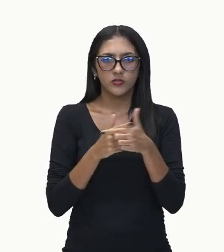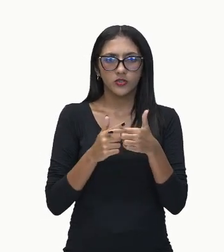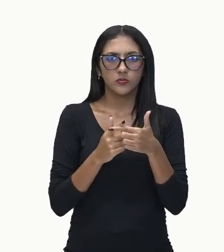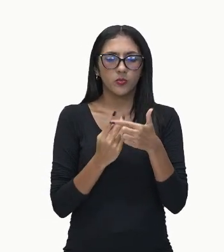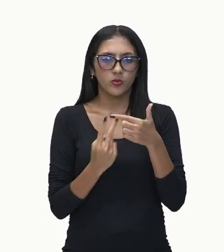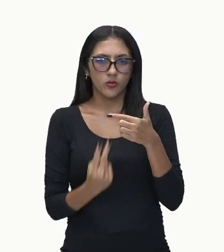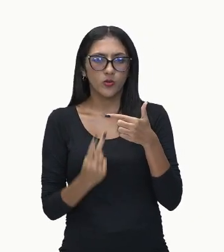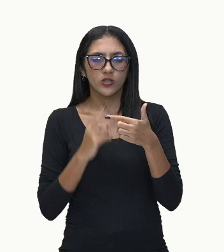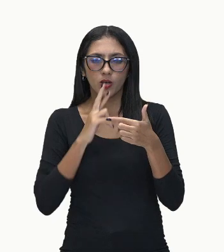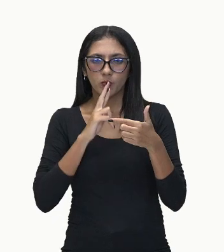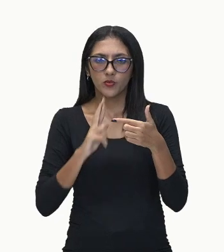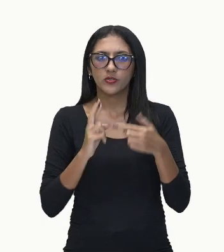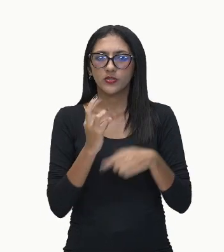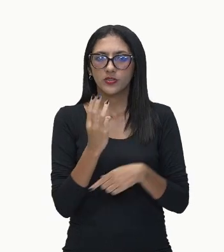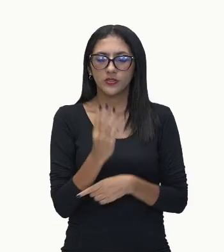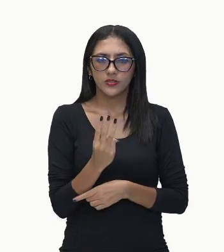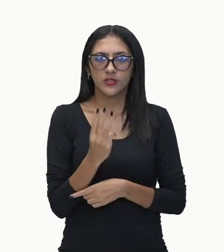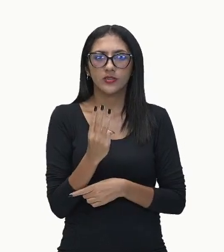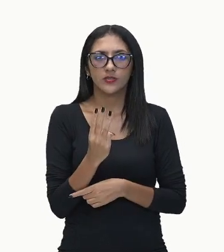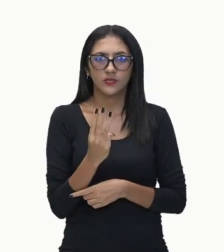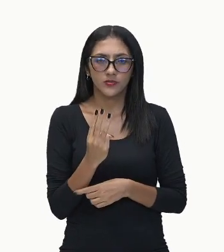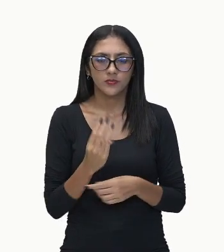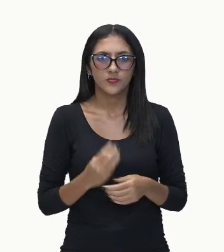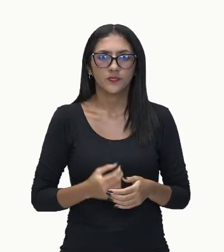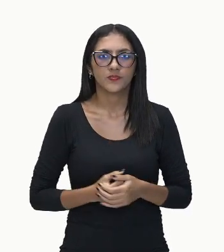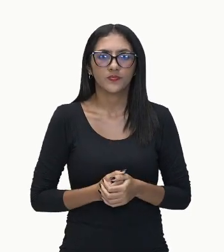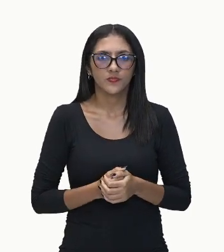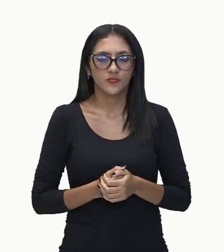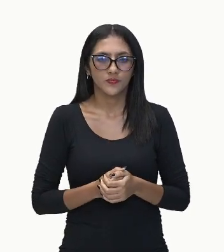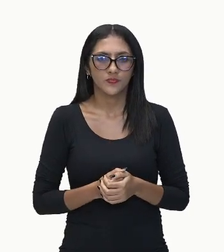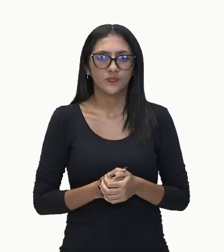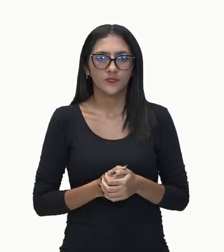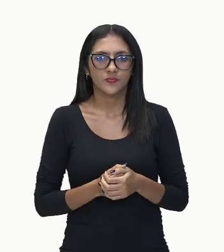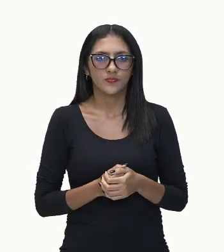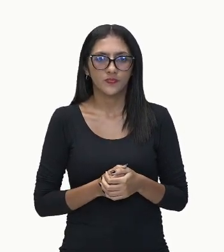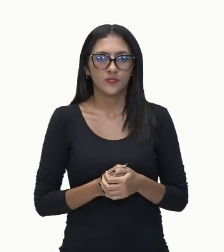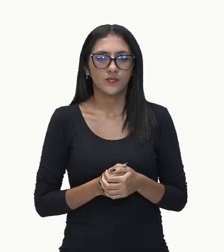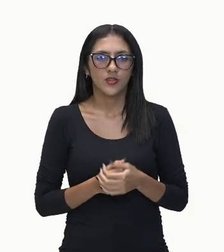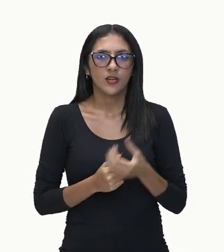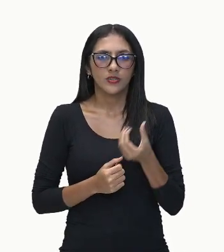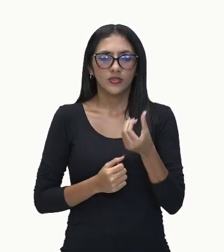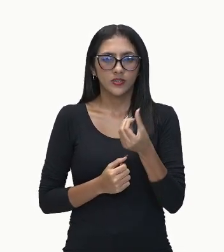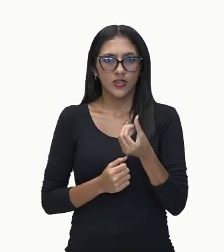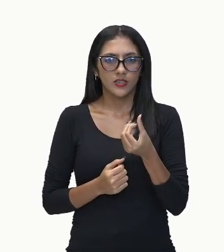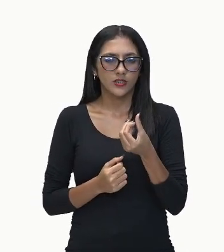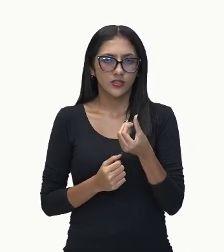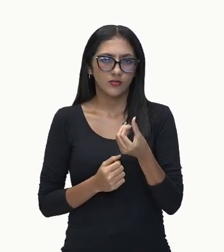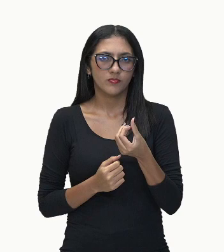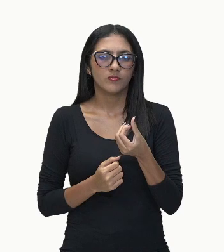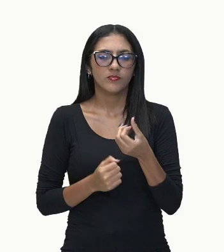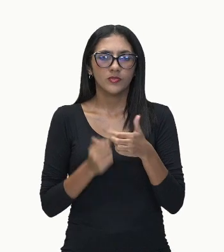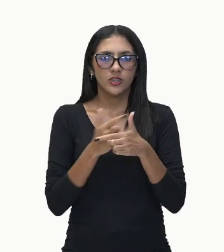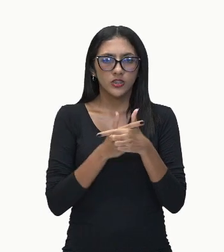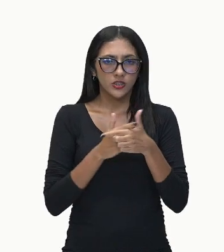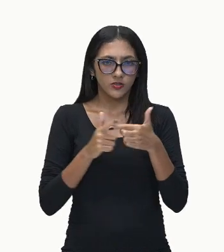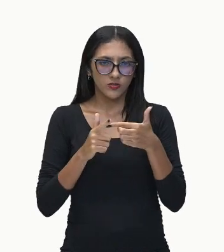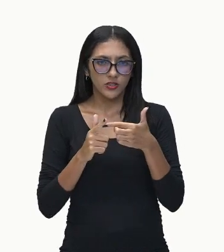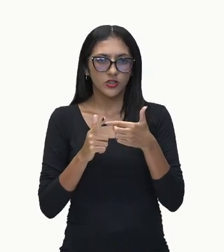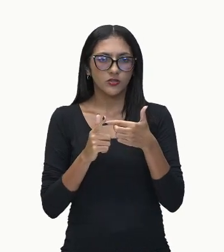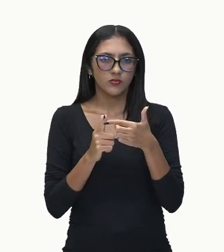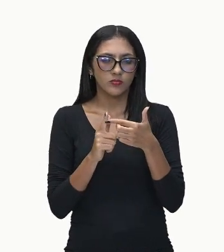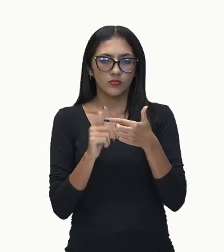9 marcou bem que Senor falou o termo constante ele equivale a metade do quadrado do coeficiente do termo